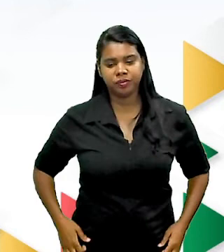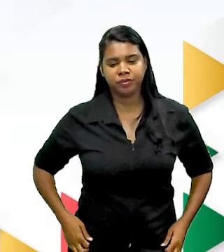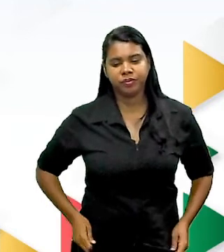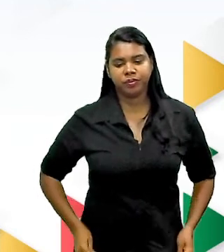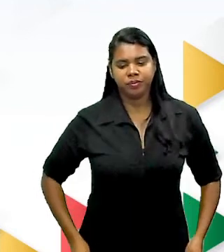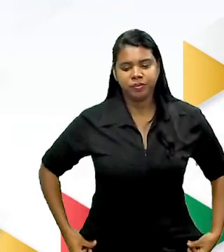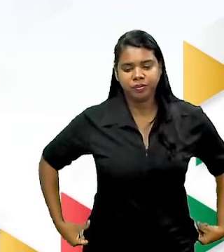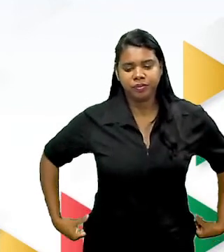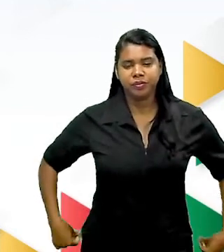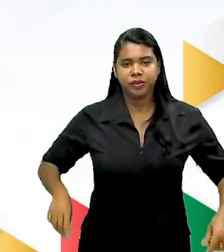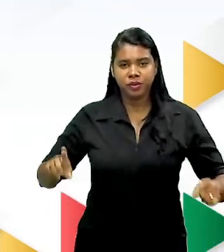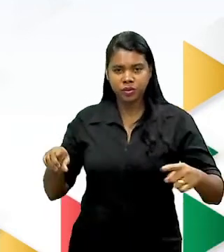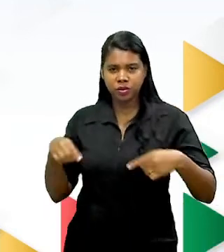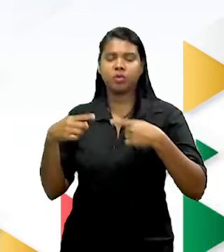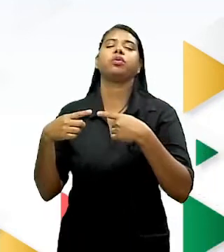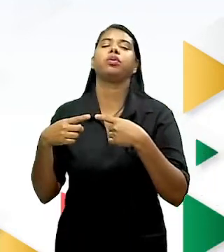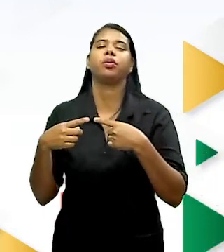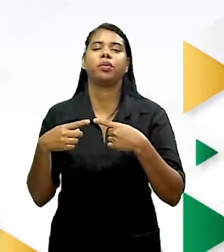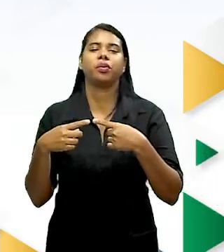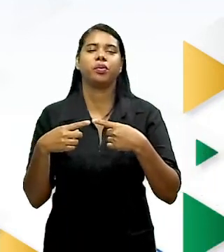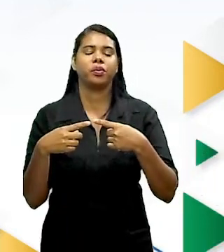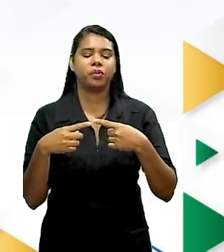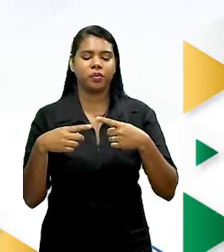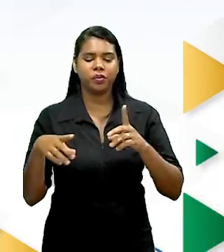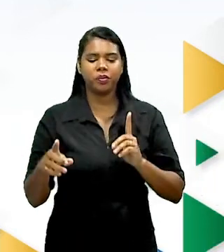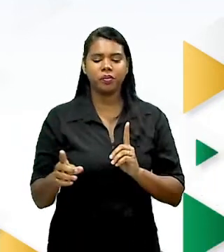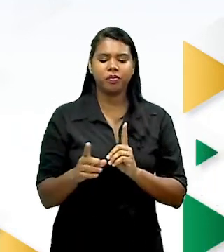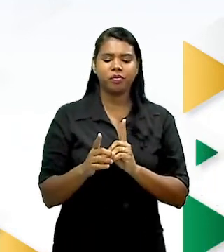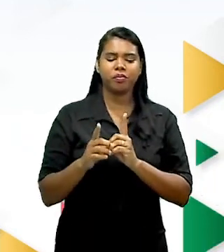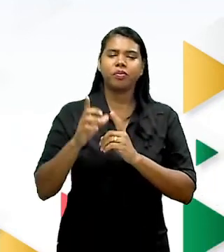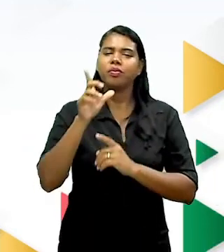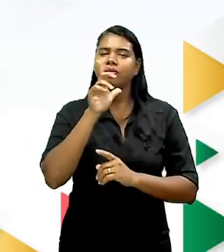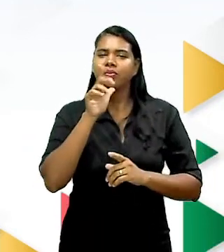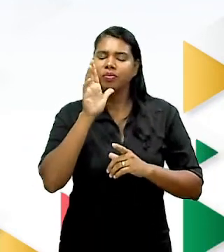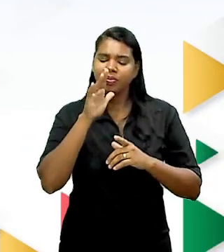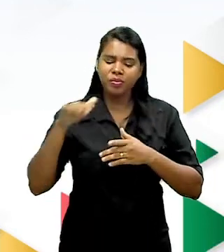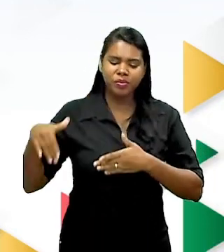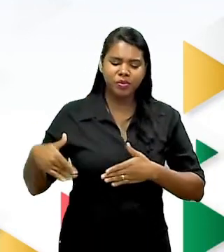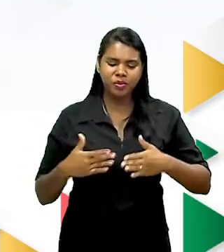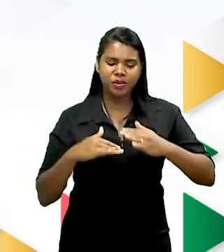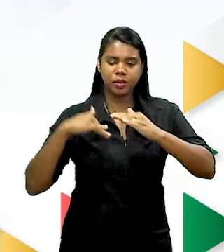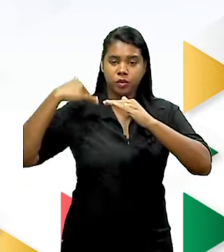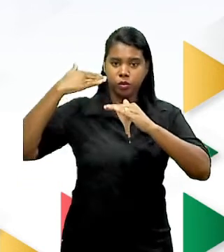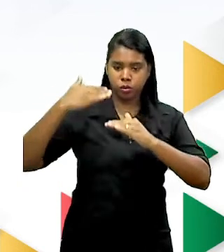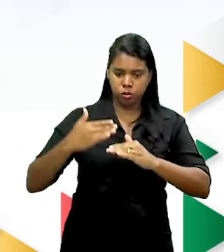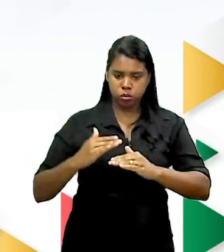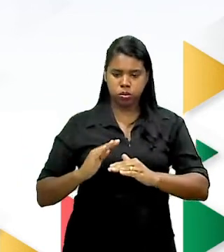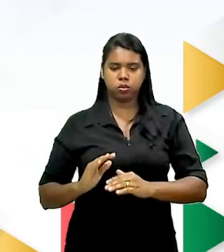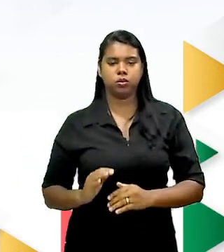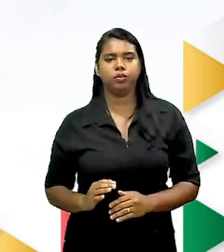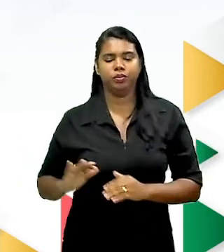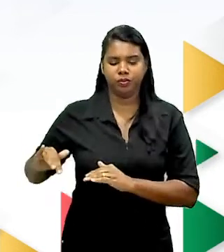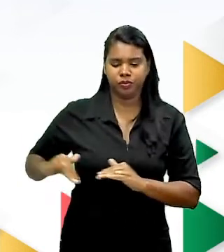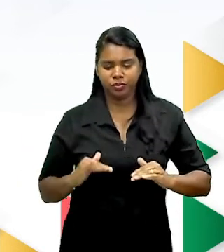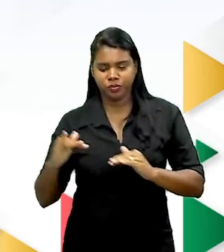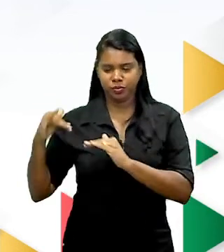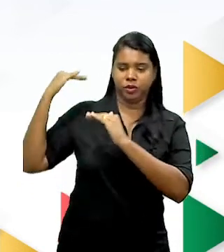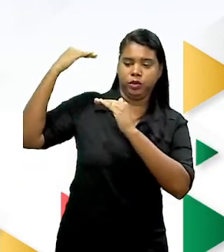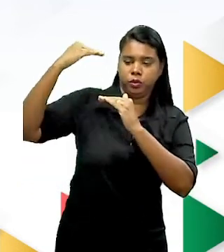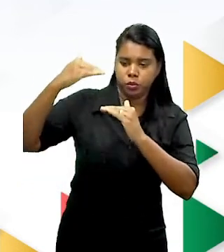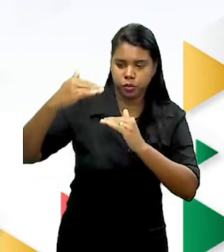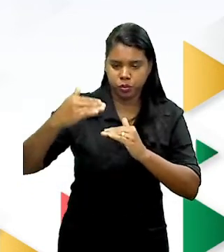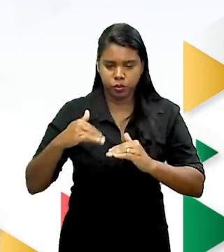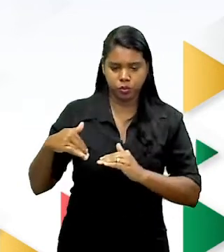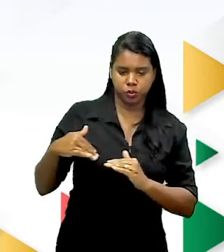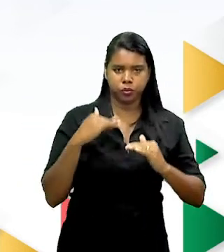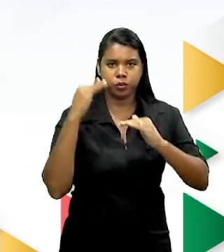grande encontro de águas, tá? Essa manifestação hídrica. Então você pode aí observar